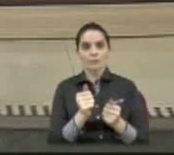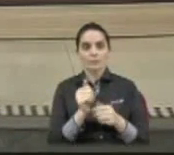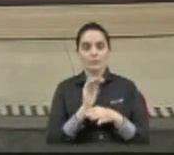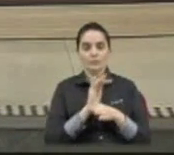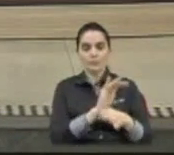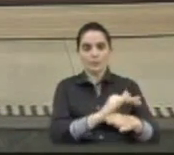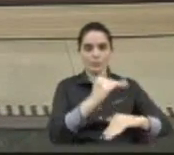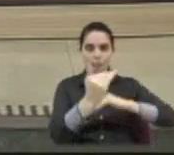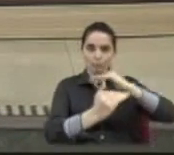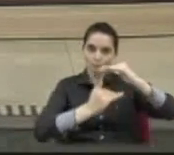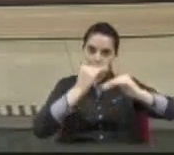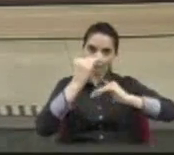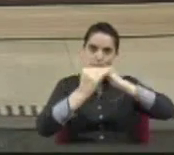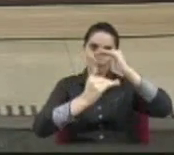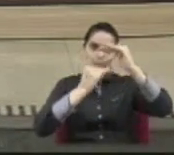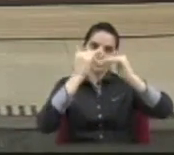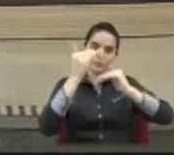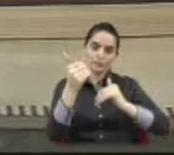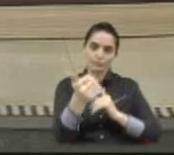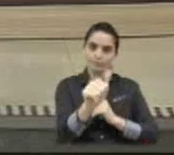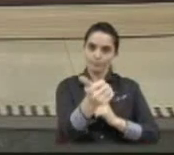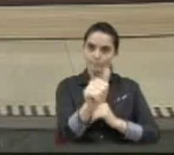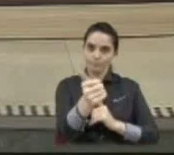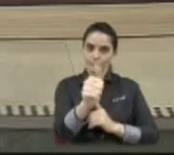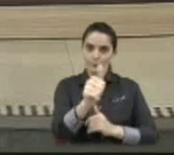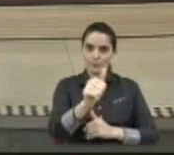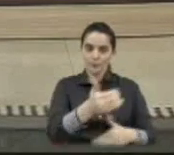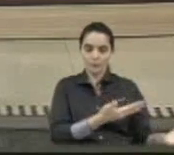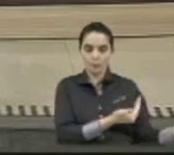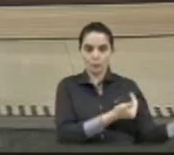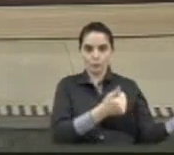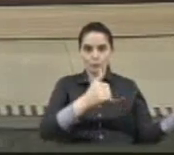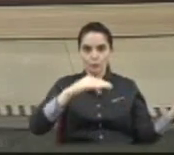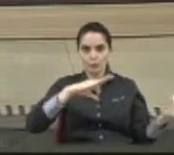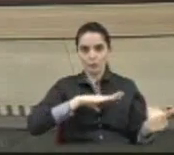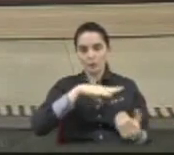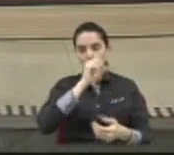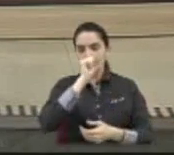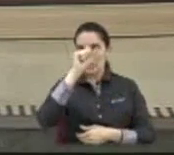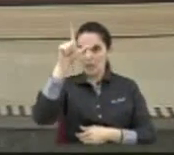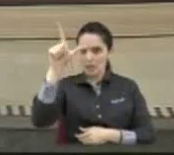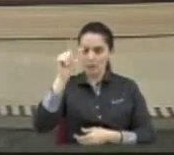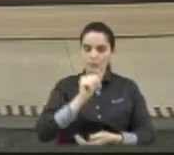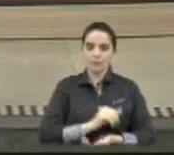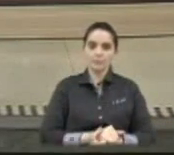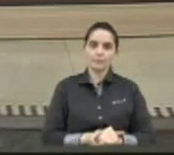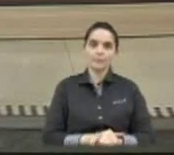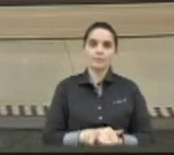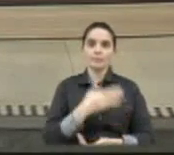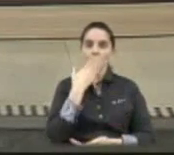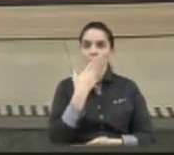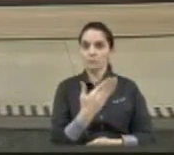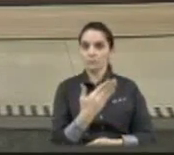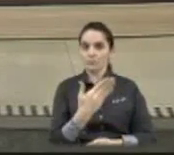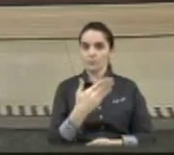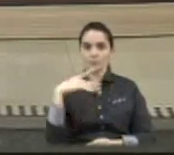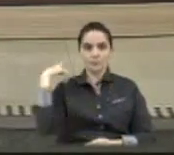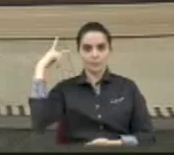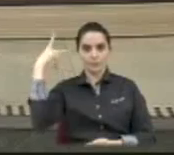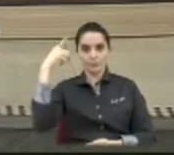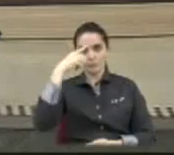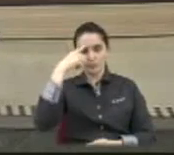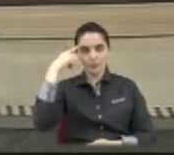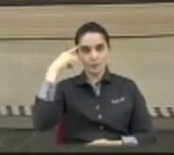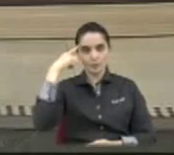o desenvolvimento profissional da juventude na cidade de Limeira. Agora uma questão de ordem do nobre vereador